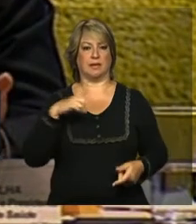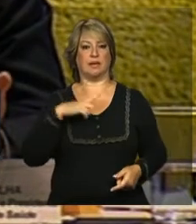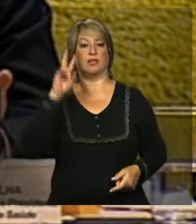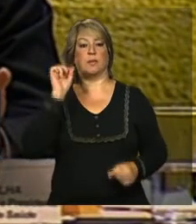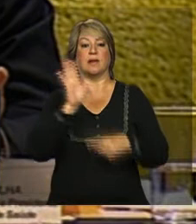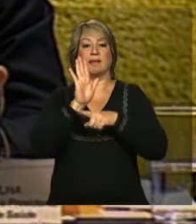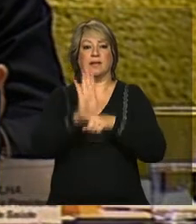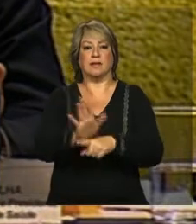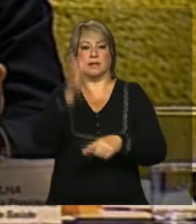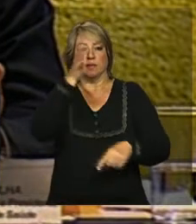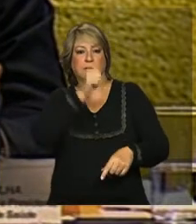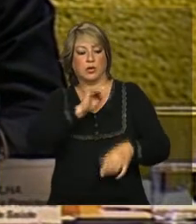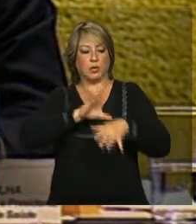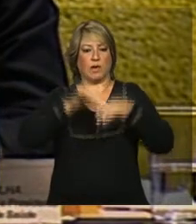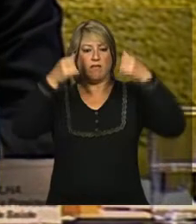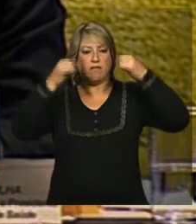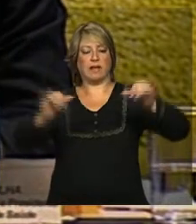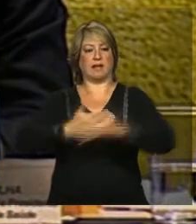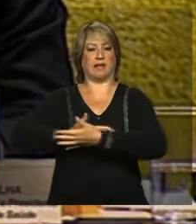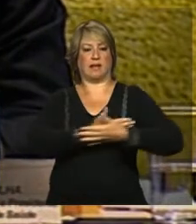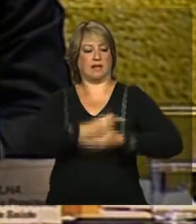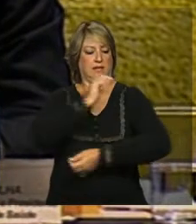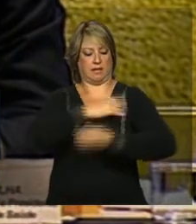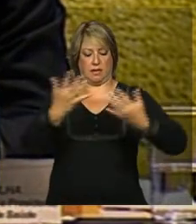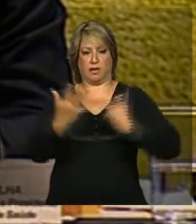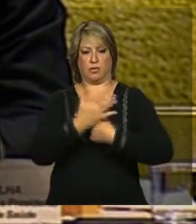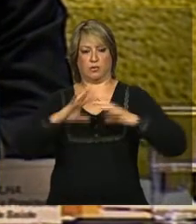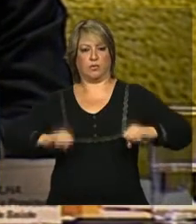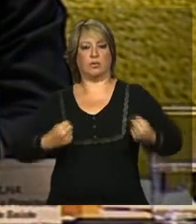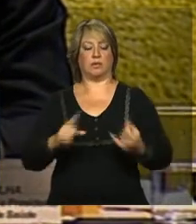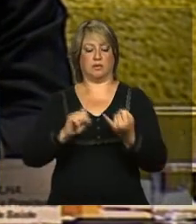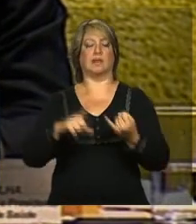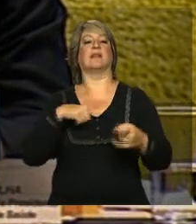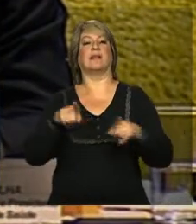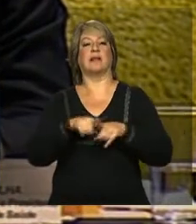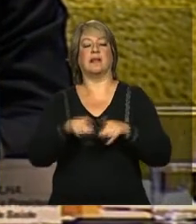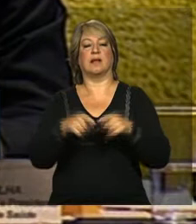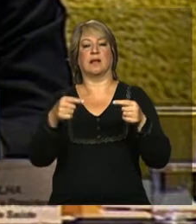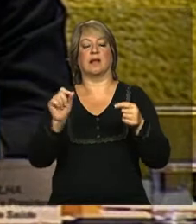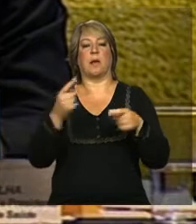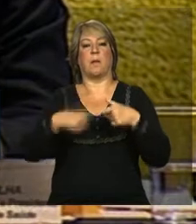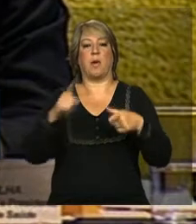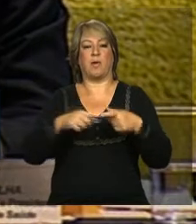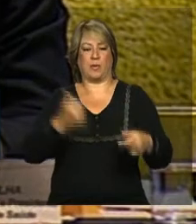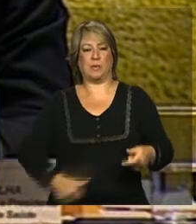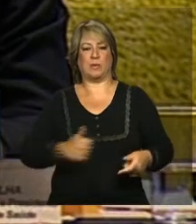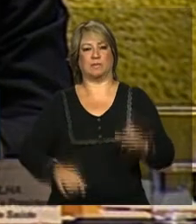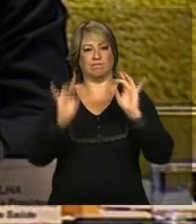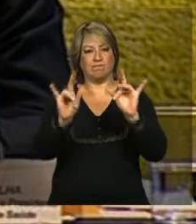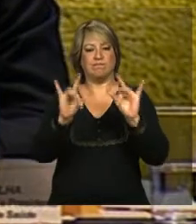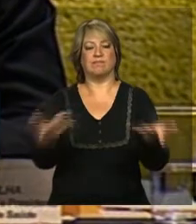defesa imunológica da criança então tá mais relacionada a doenças como diarreia tá mais relacionado a